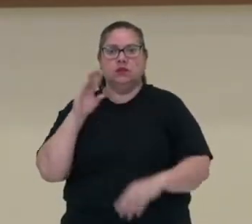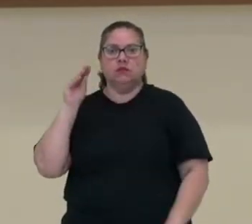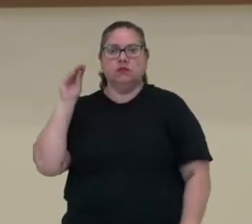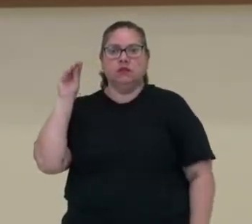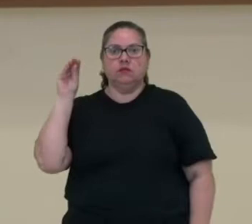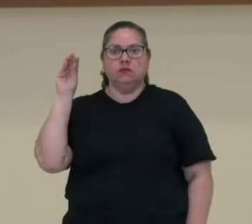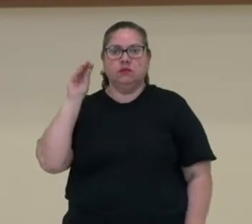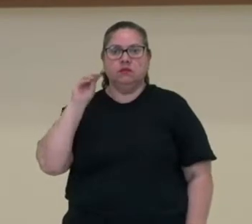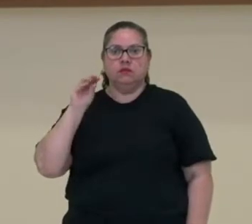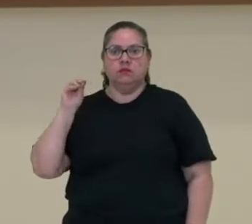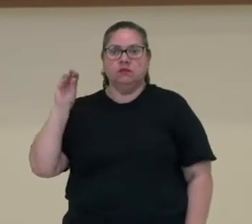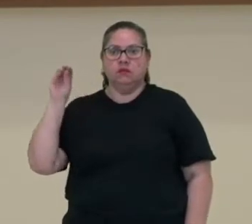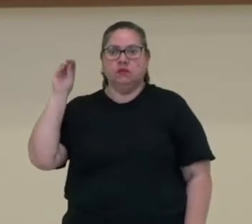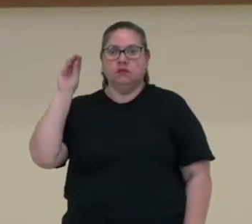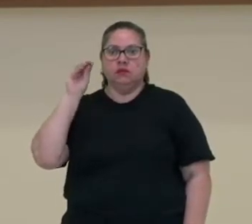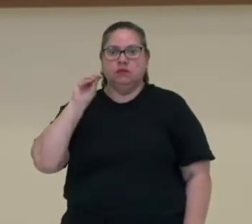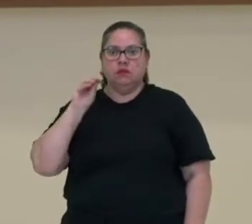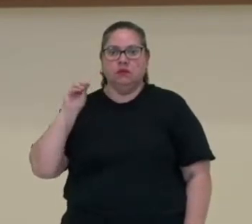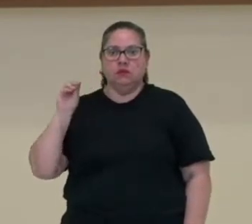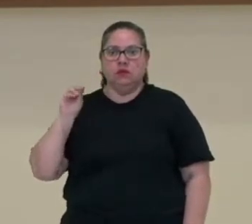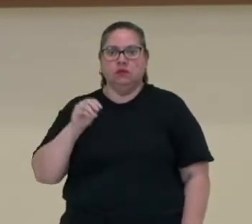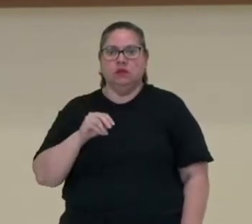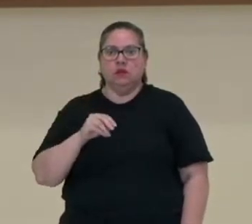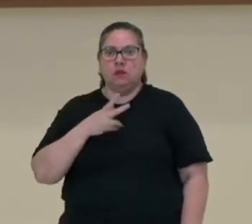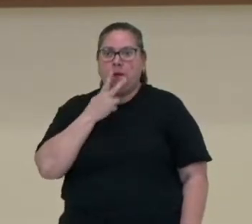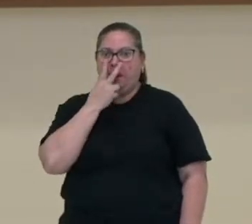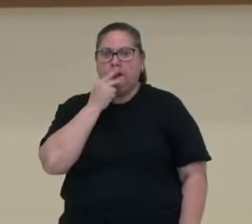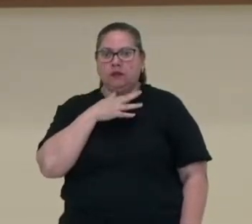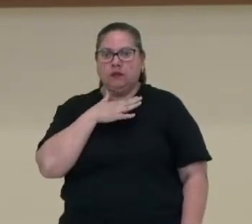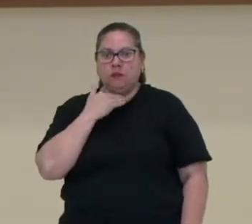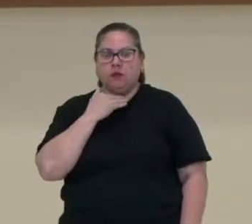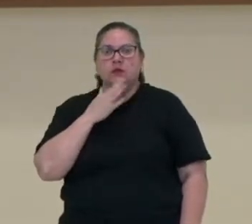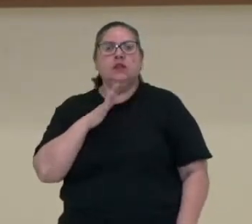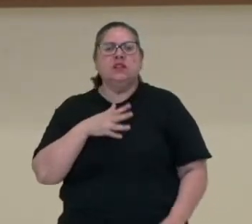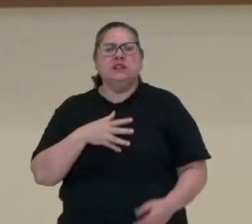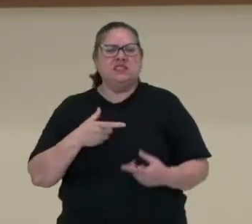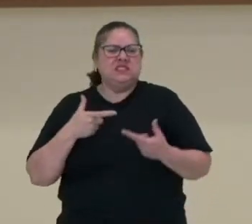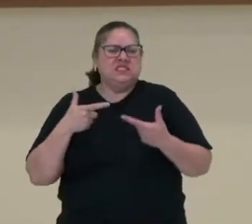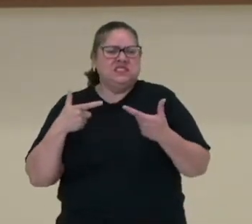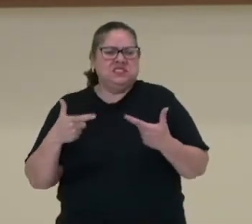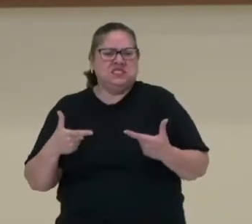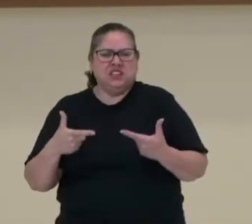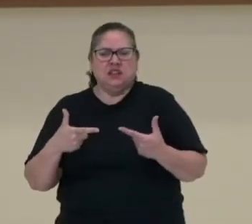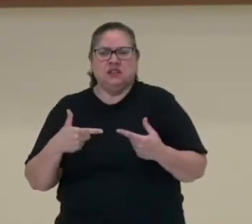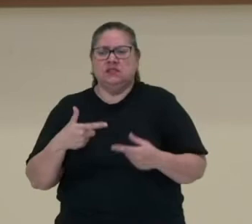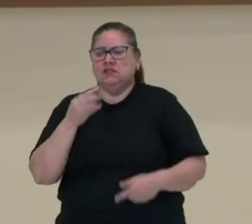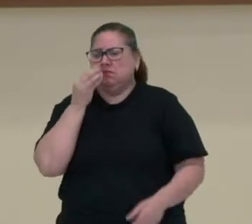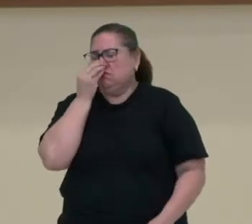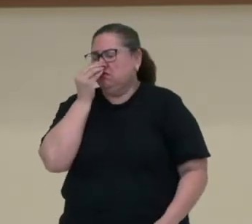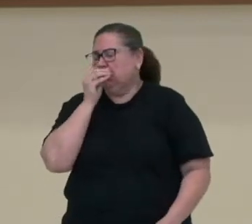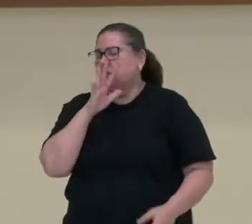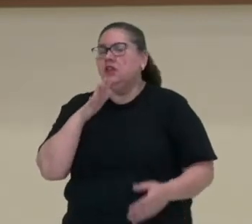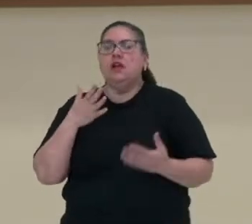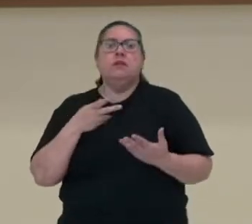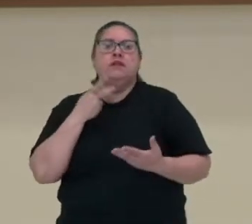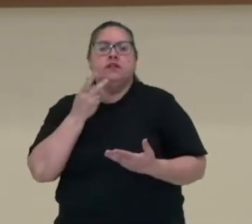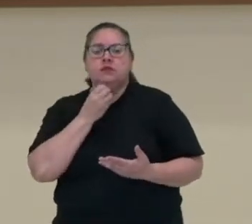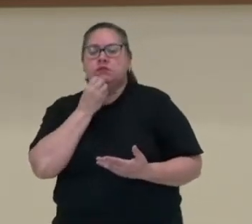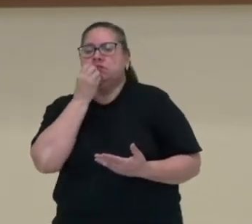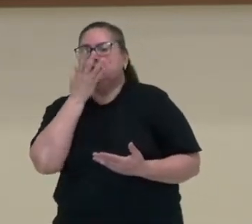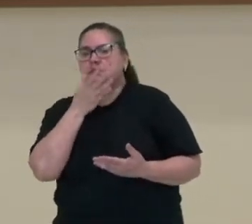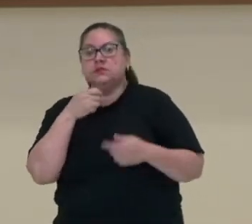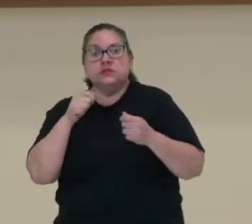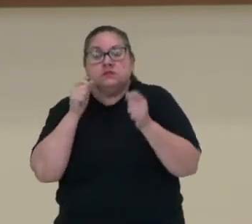dia, alunos, hoje nós vamos falar sobre. É uma coisa chata que não nos interessa. Então, para falar bem, a gente